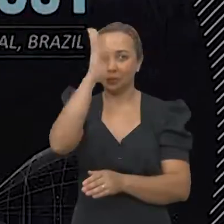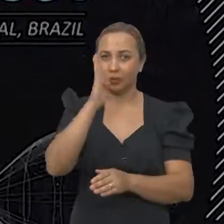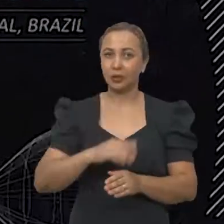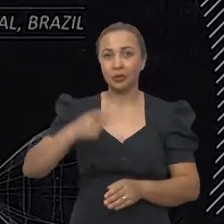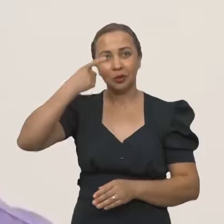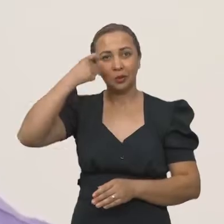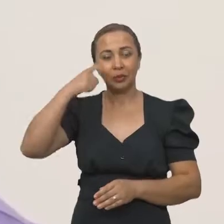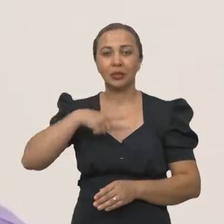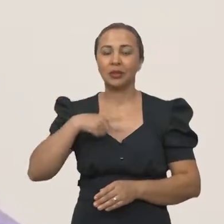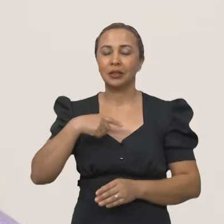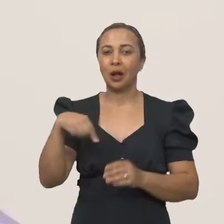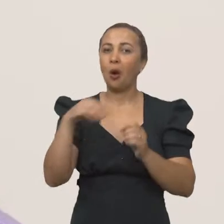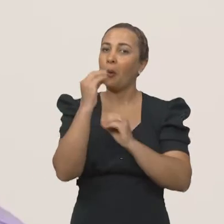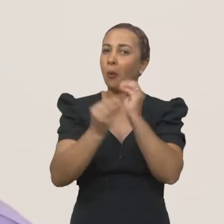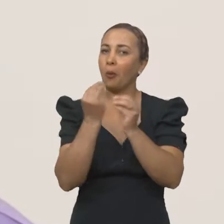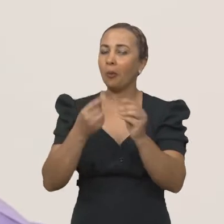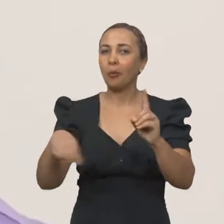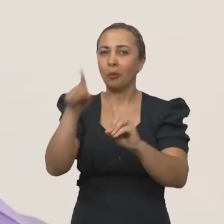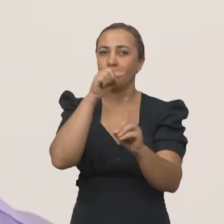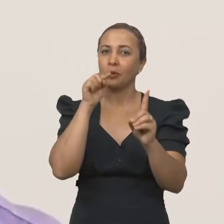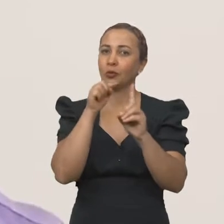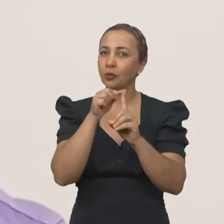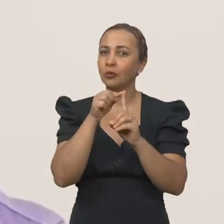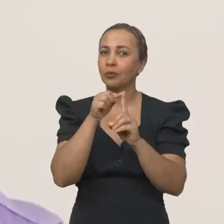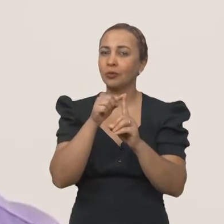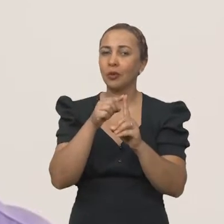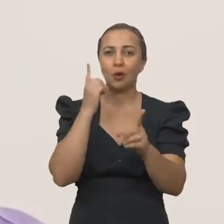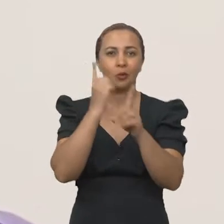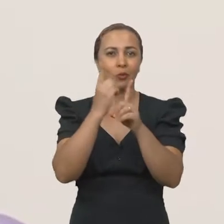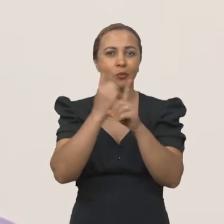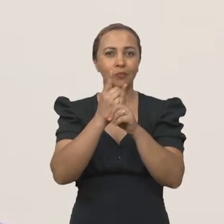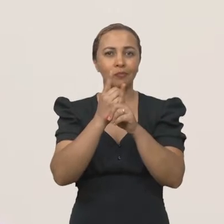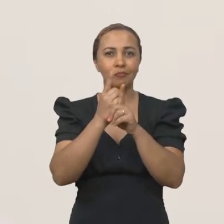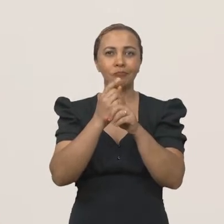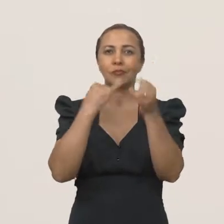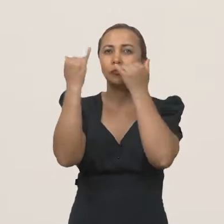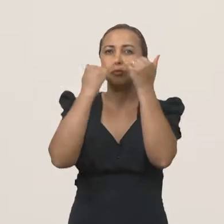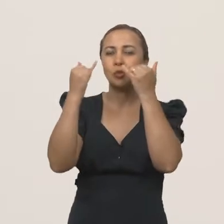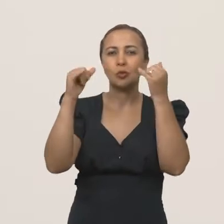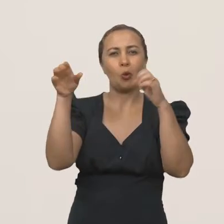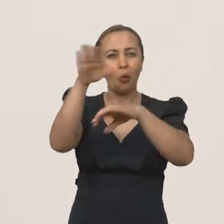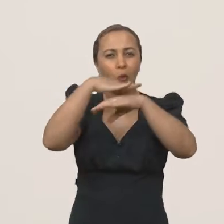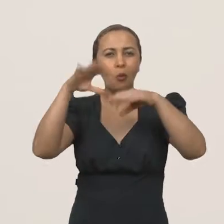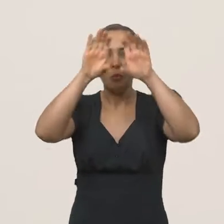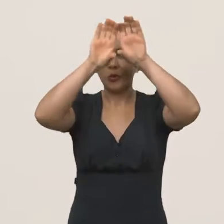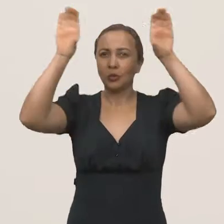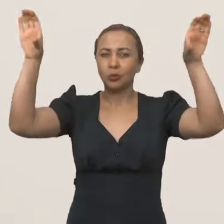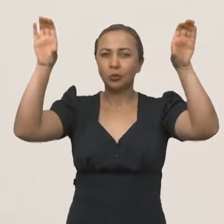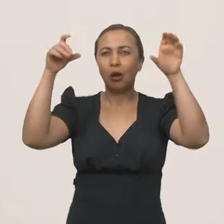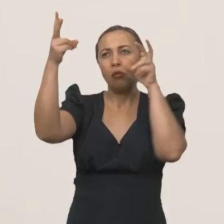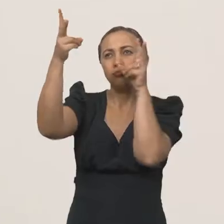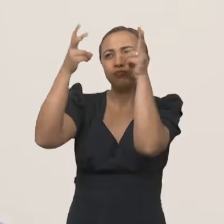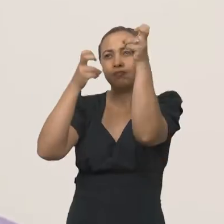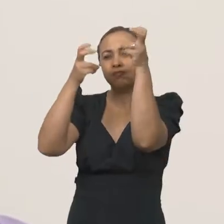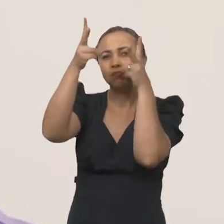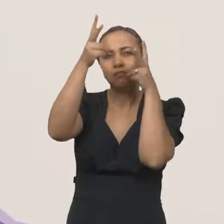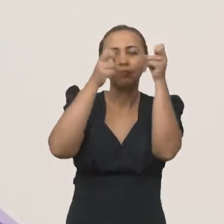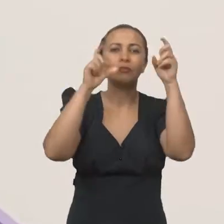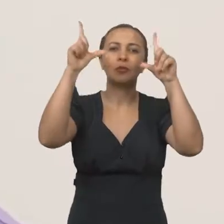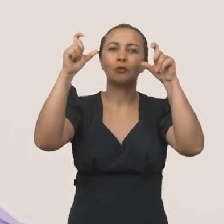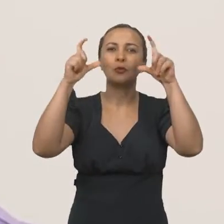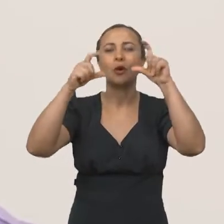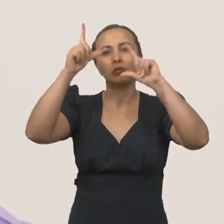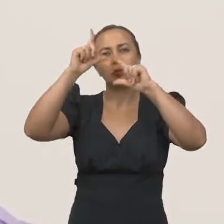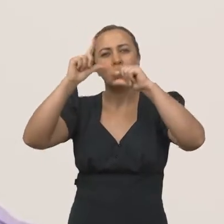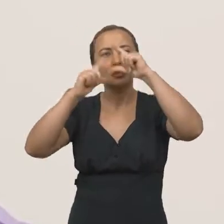e a Espanha que tem como principais objetivos obter informações de grande área do céu, coletando fótons emitidos